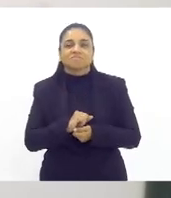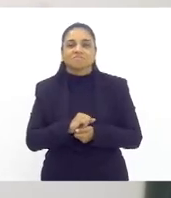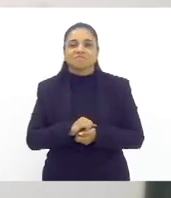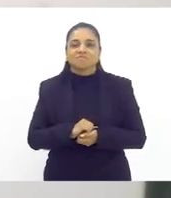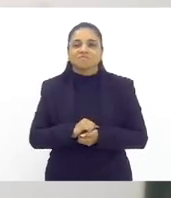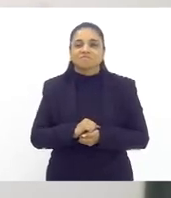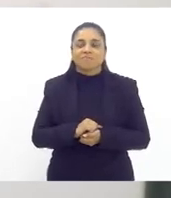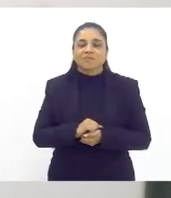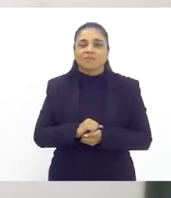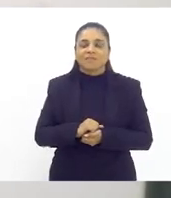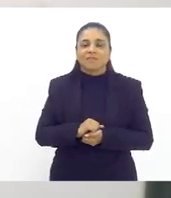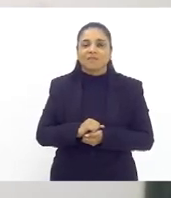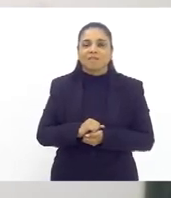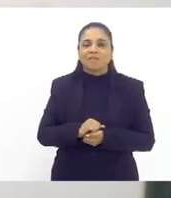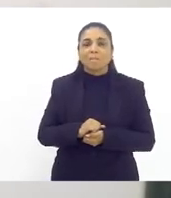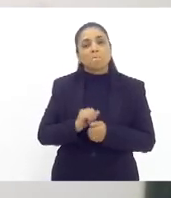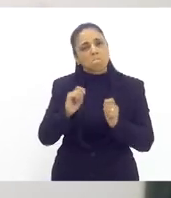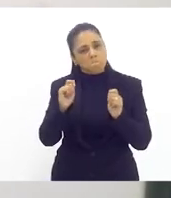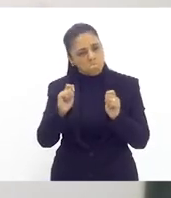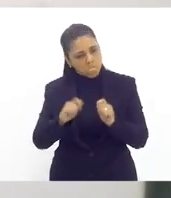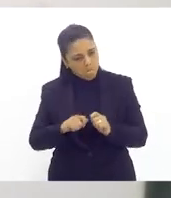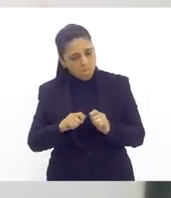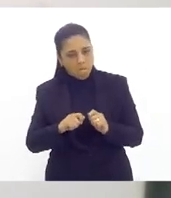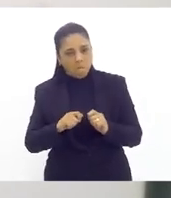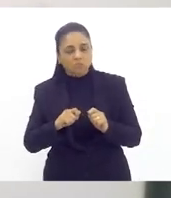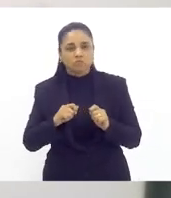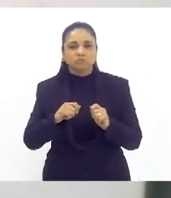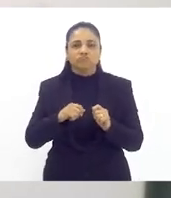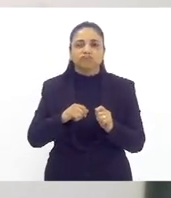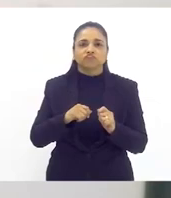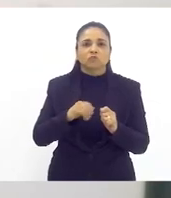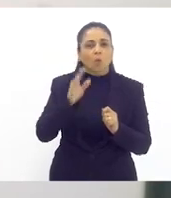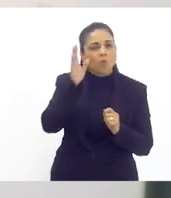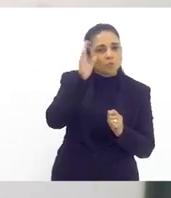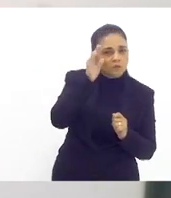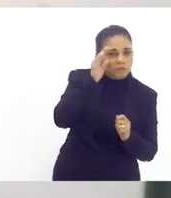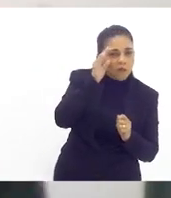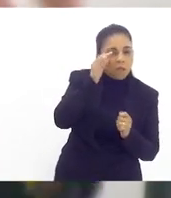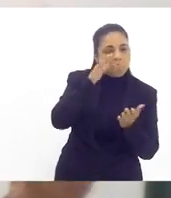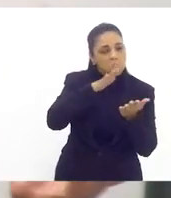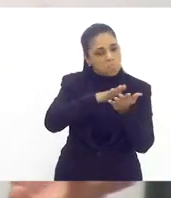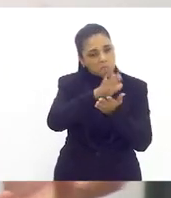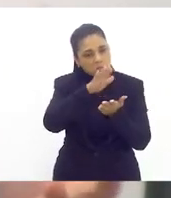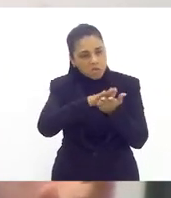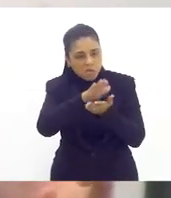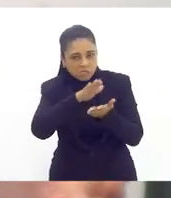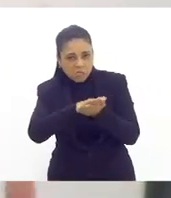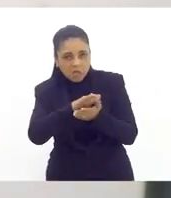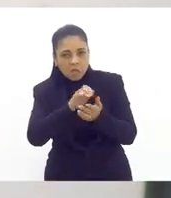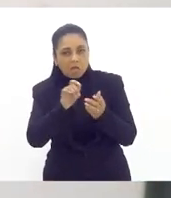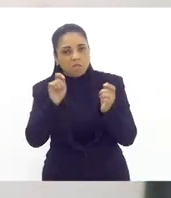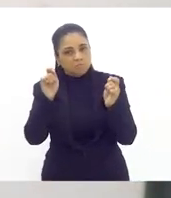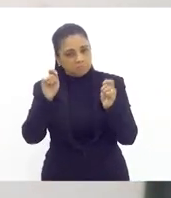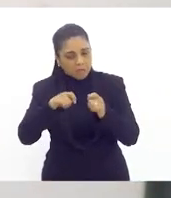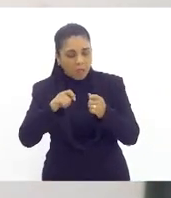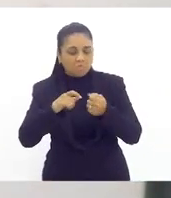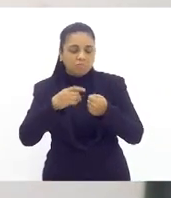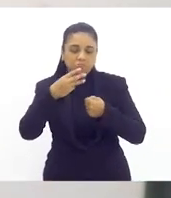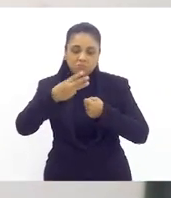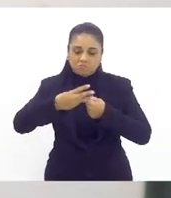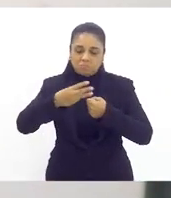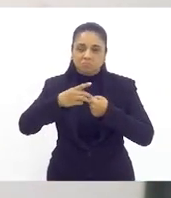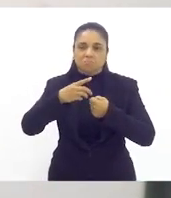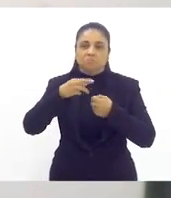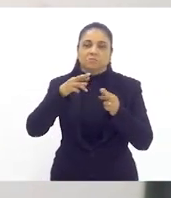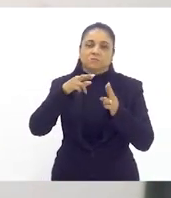que pode fazer observatórios publicações então é muita coisa preciso três